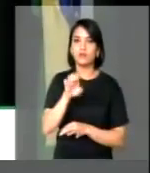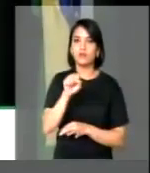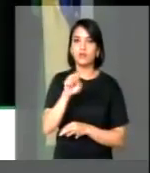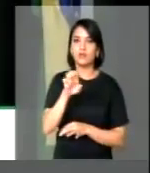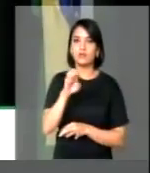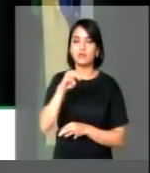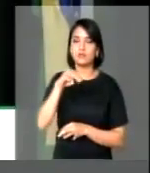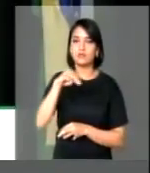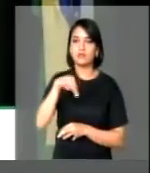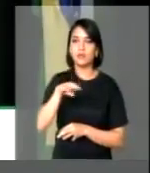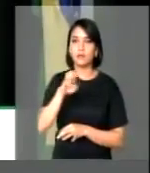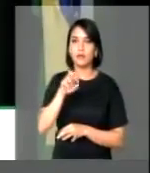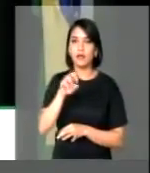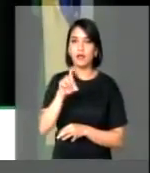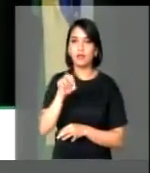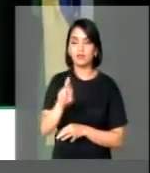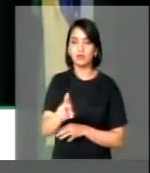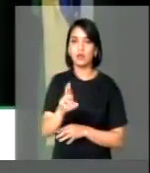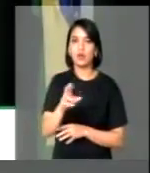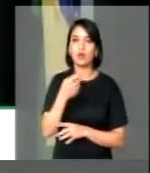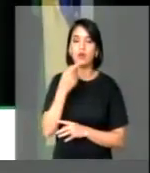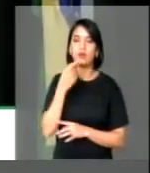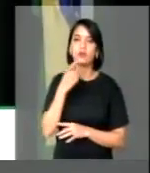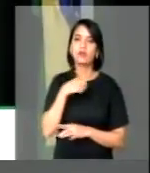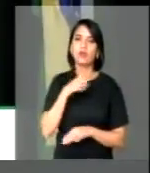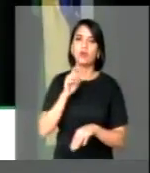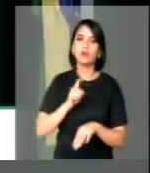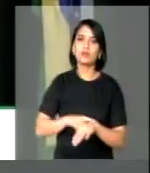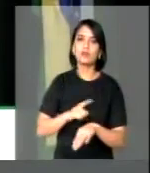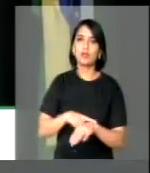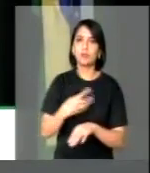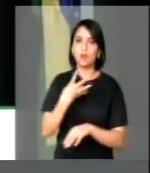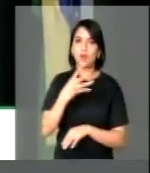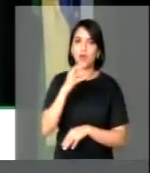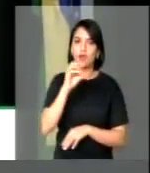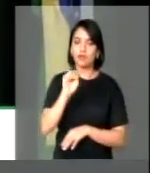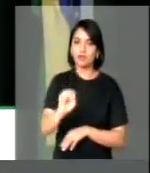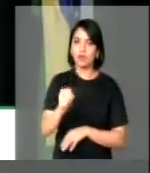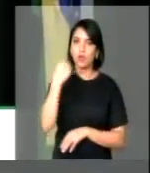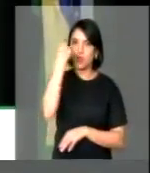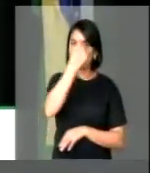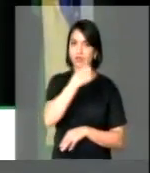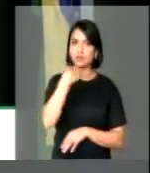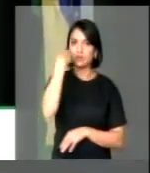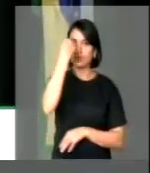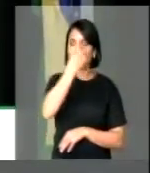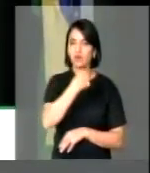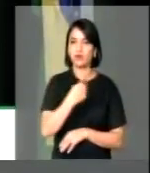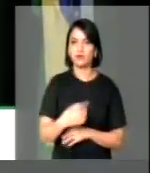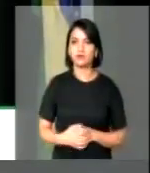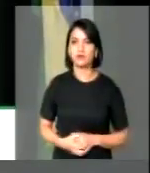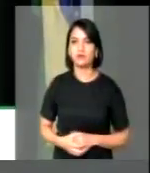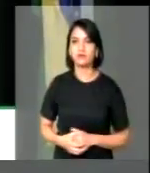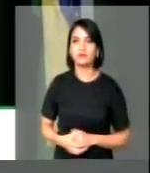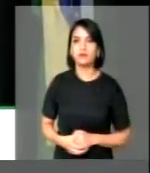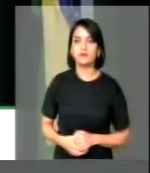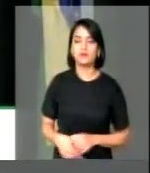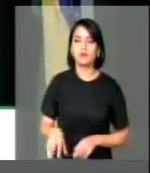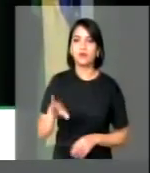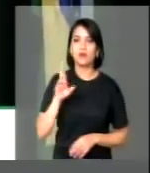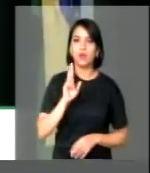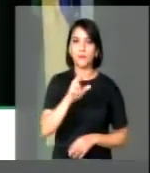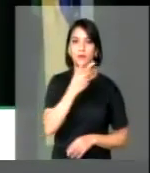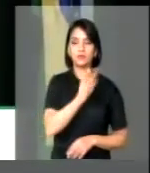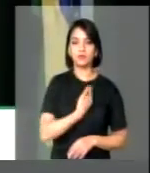Luiz Gonzaga Brandão de Carvalho determinou um prazo de 48 horas, depois do que o representante